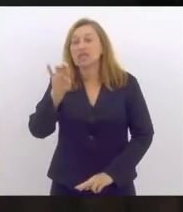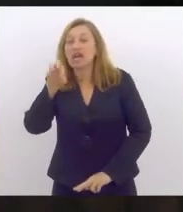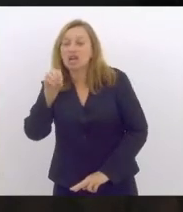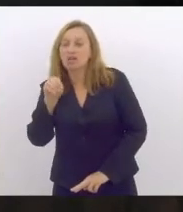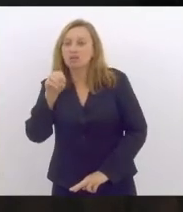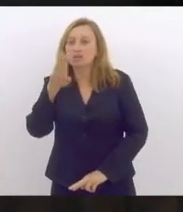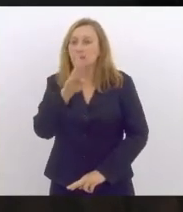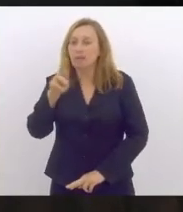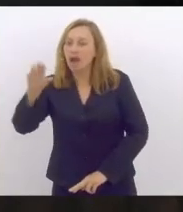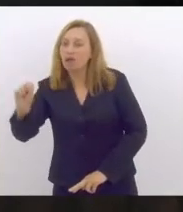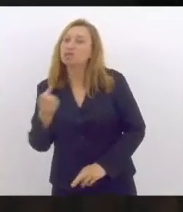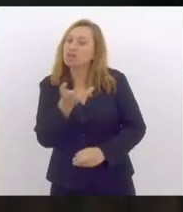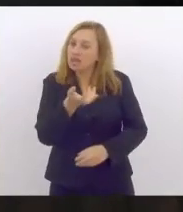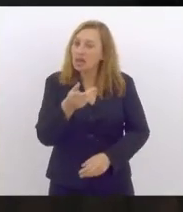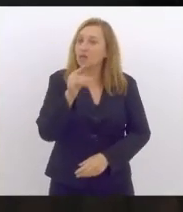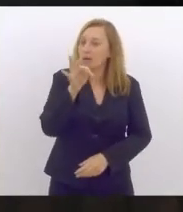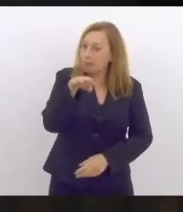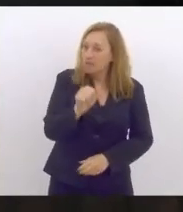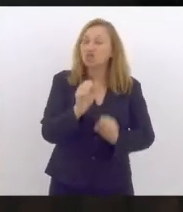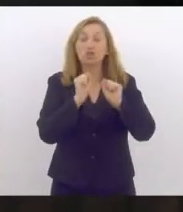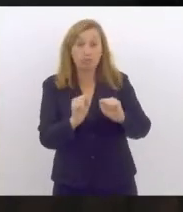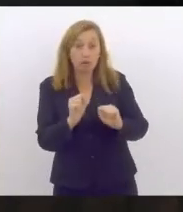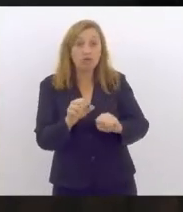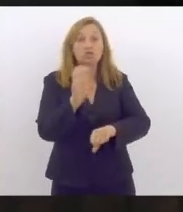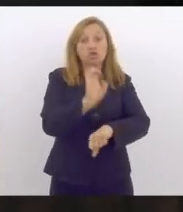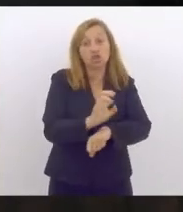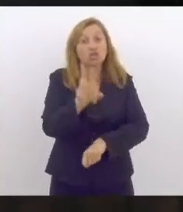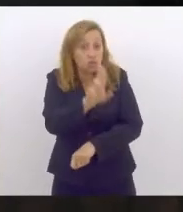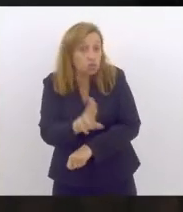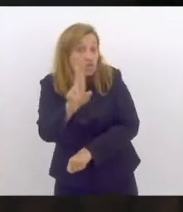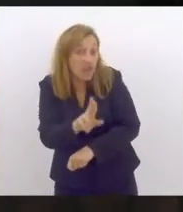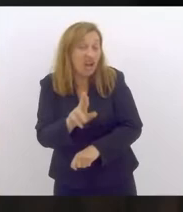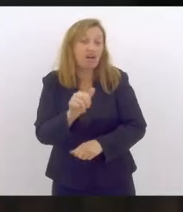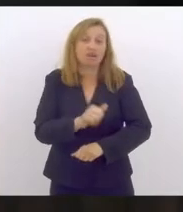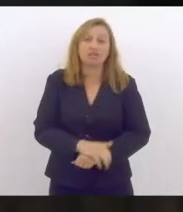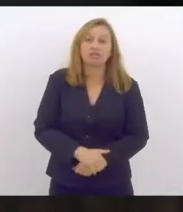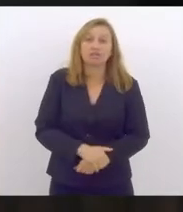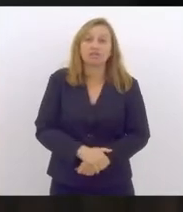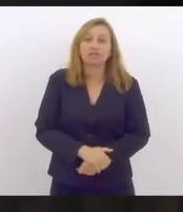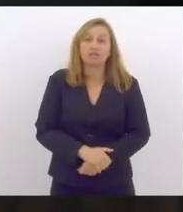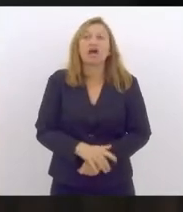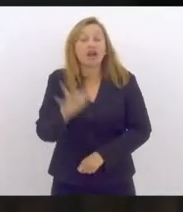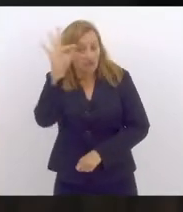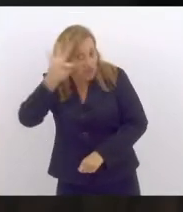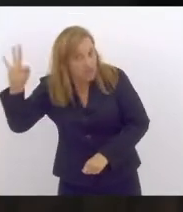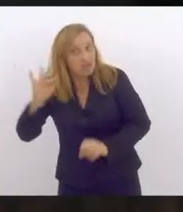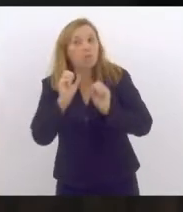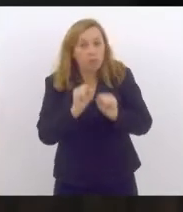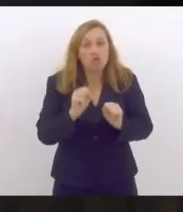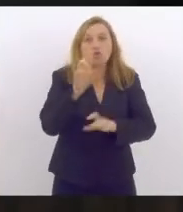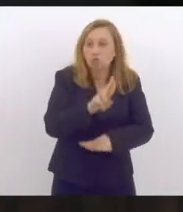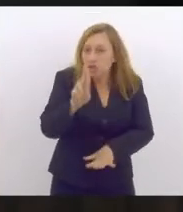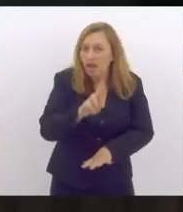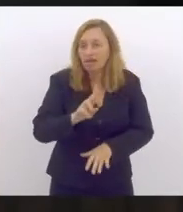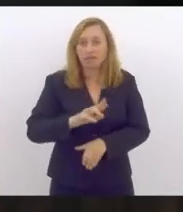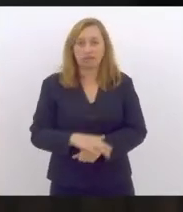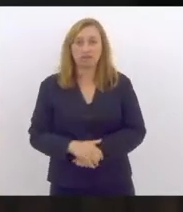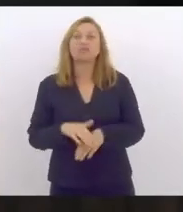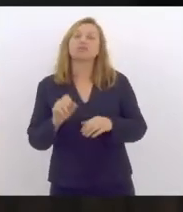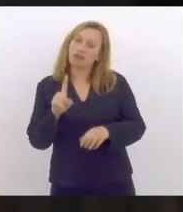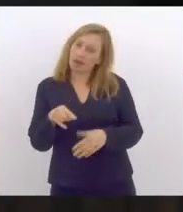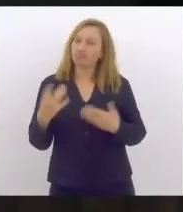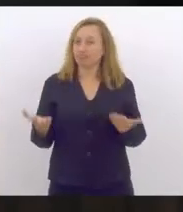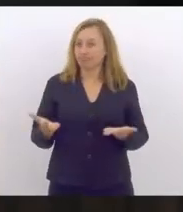pista que o Estado possa usar, que os clubes possam usar, que a federação possa usar. E é